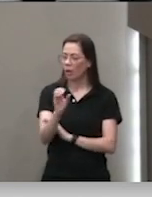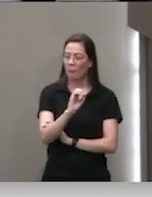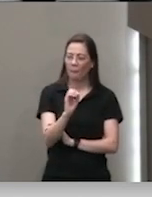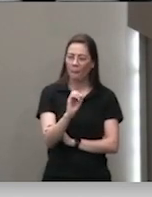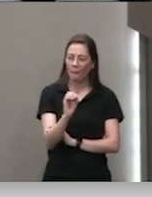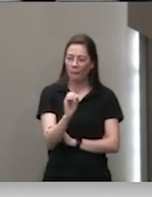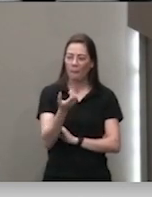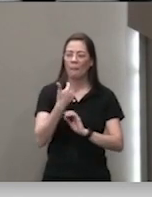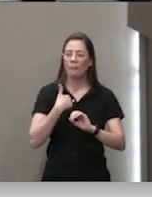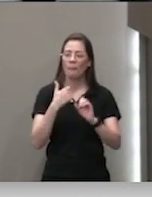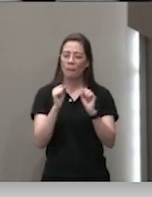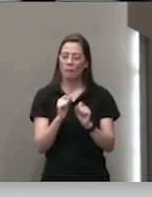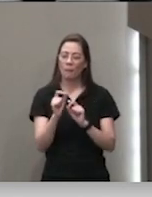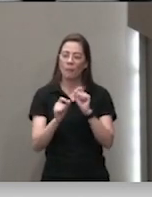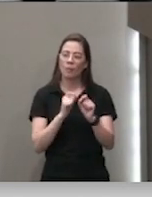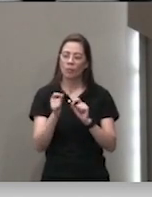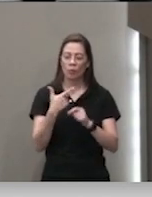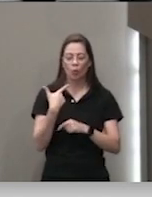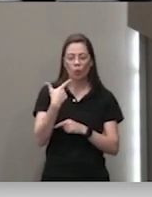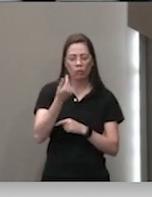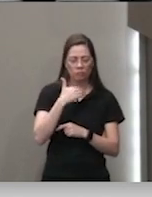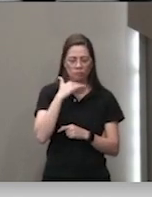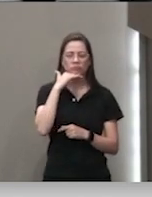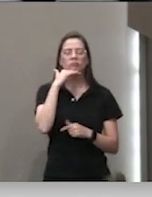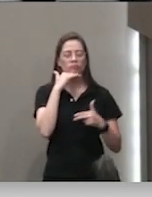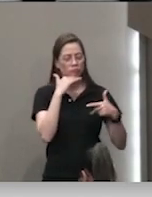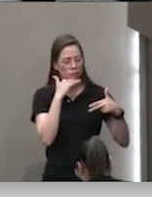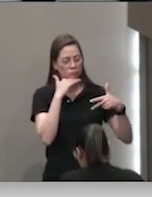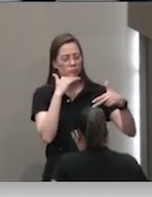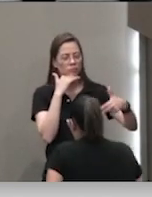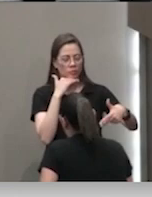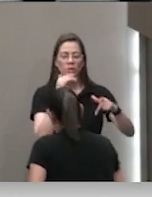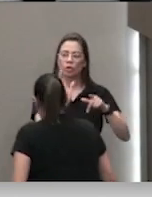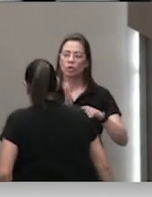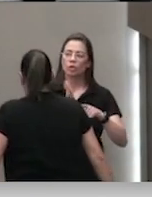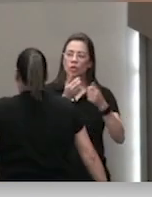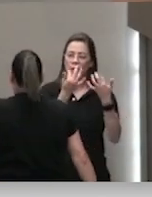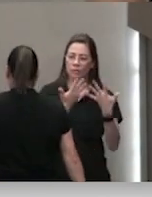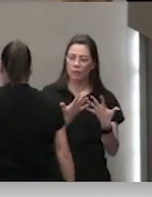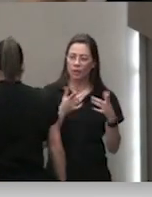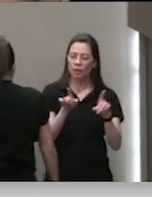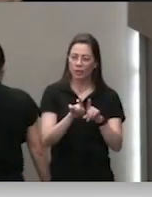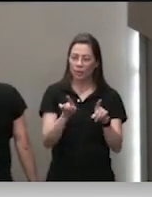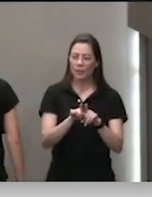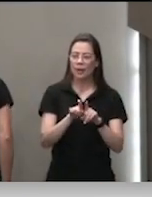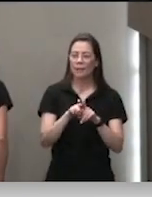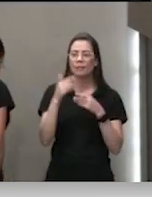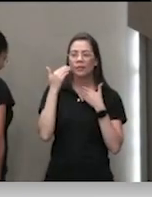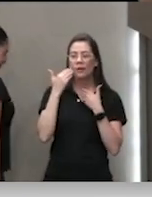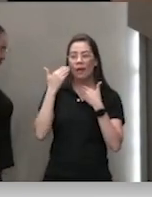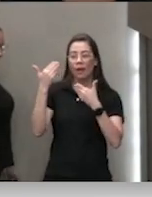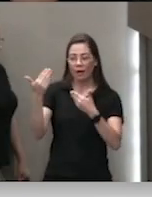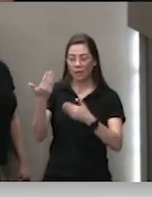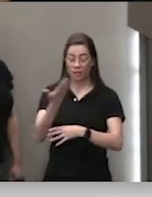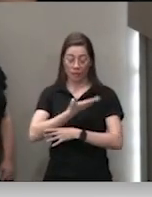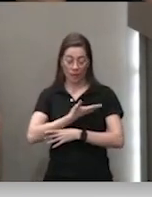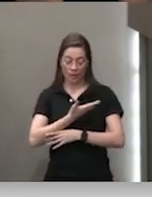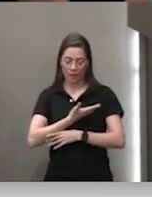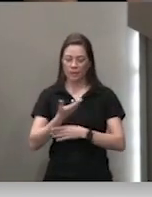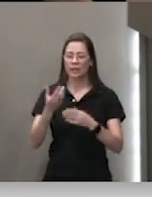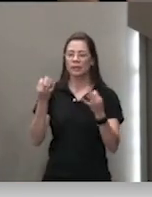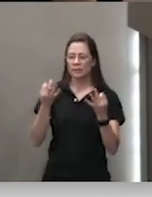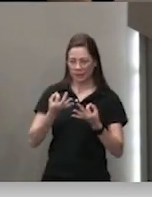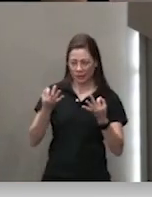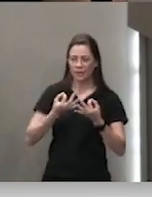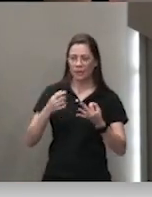né? Eu posso sair daqui com a cabeça erguida, como eu falei anteriormente, então fico muito agradecido pelas palavras e pela amizade, com